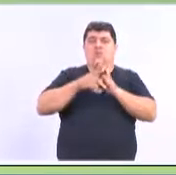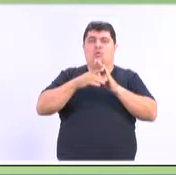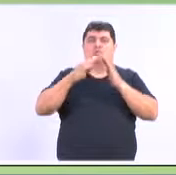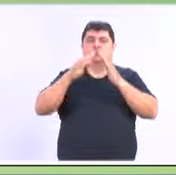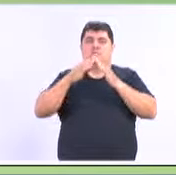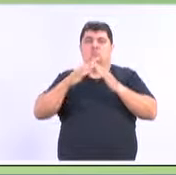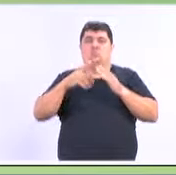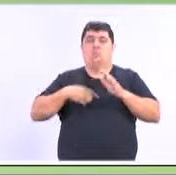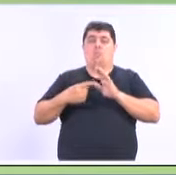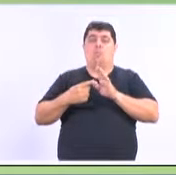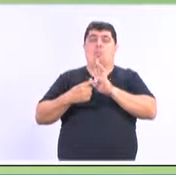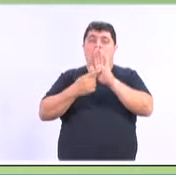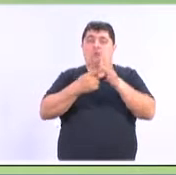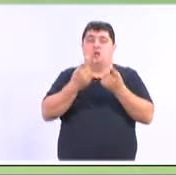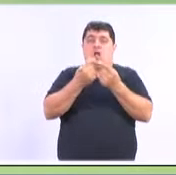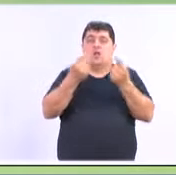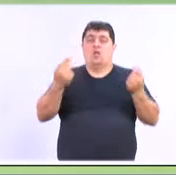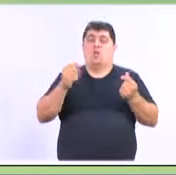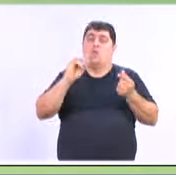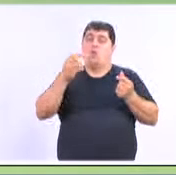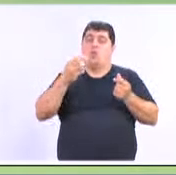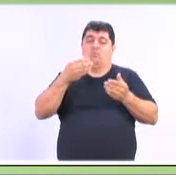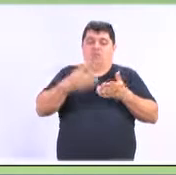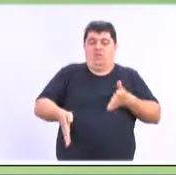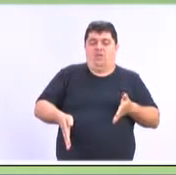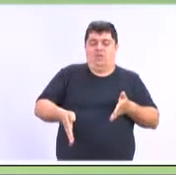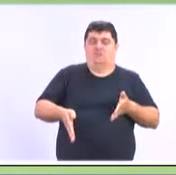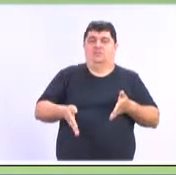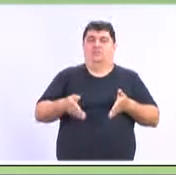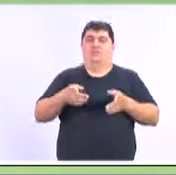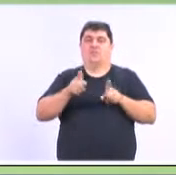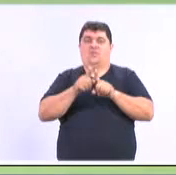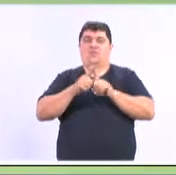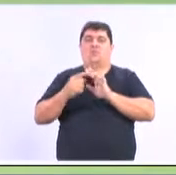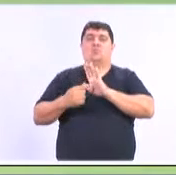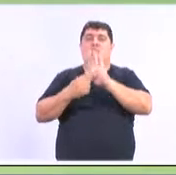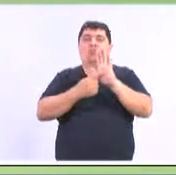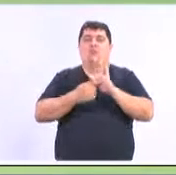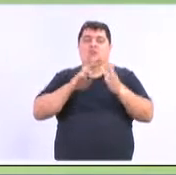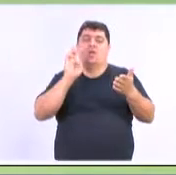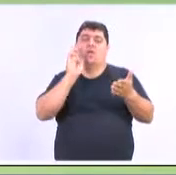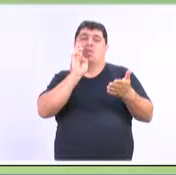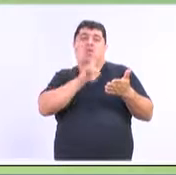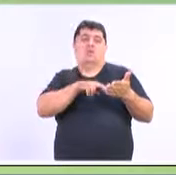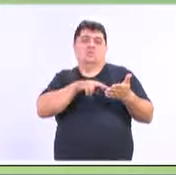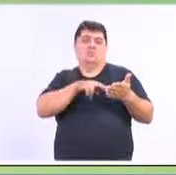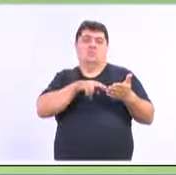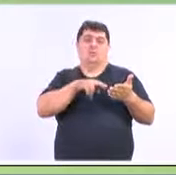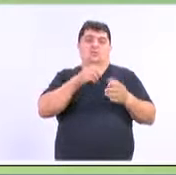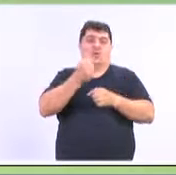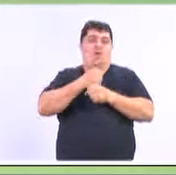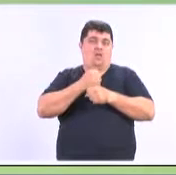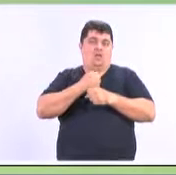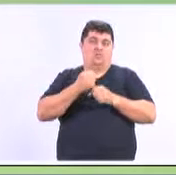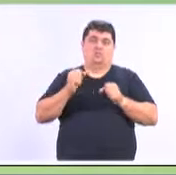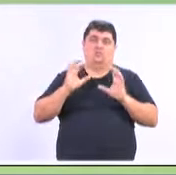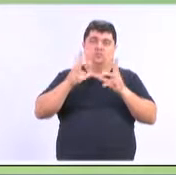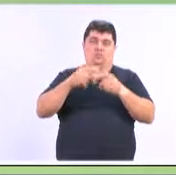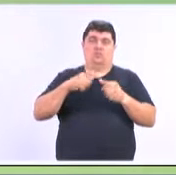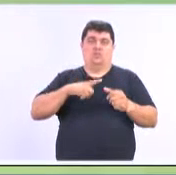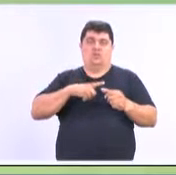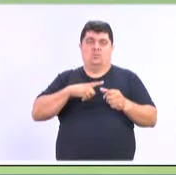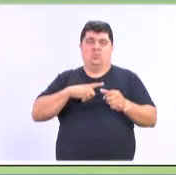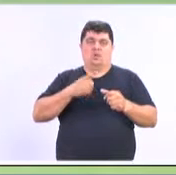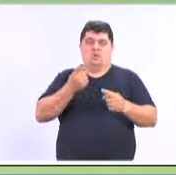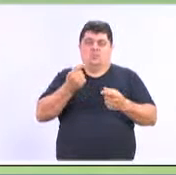dos lucros ou prejuízos acumulados, demonstrações do resultado do exercício, demonstração dos fluxos